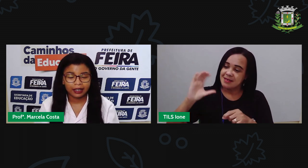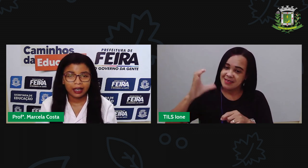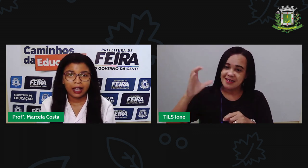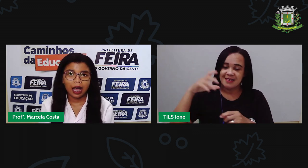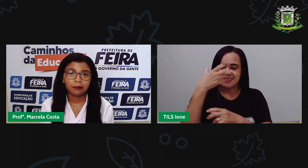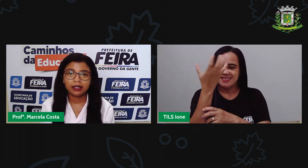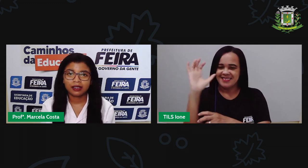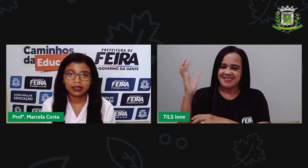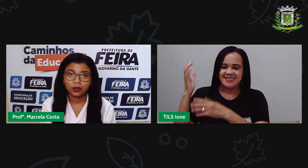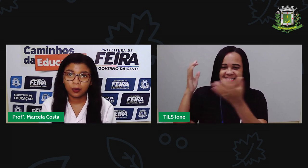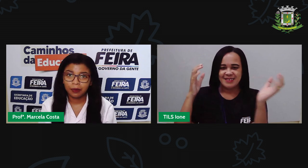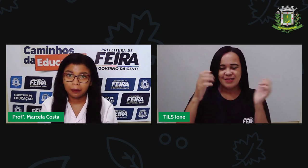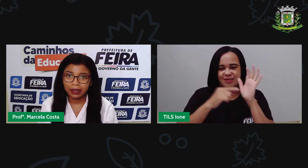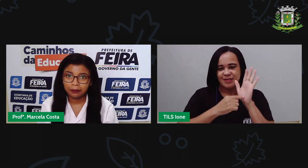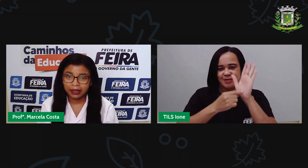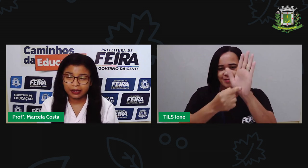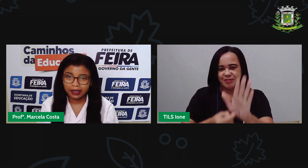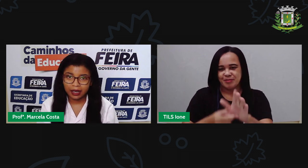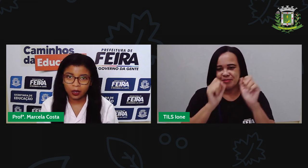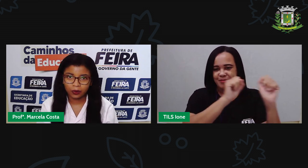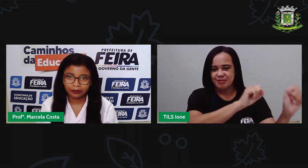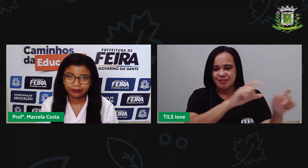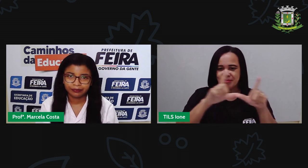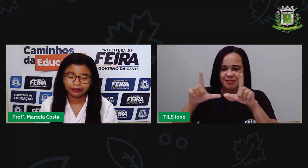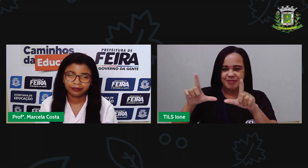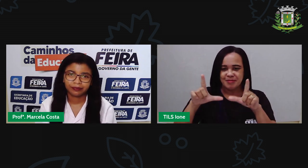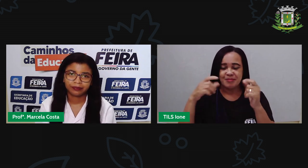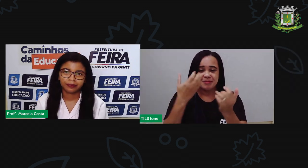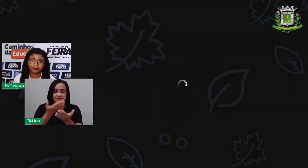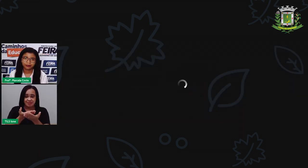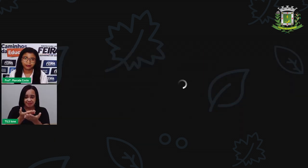você a apresentação que eu preparei para essa aula.